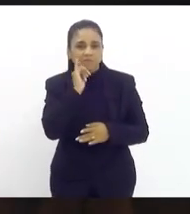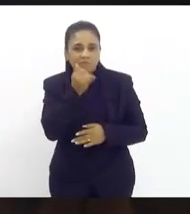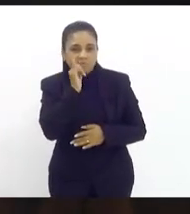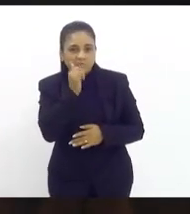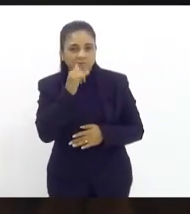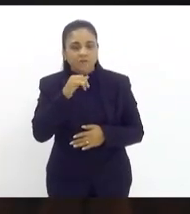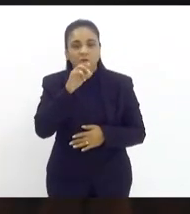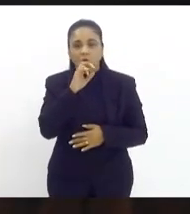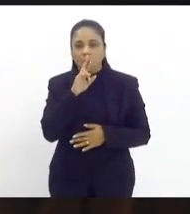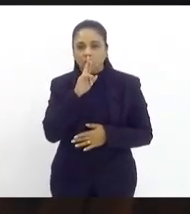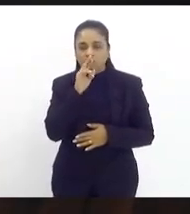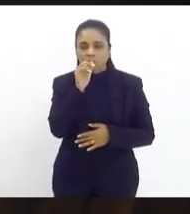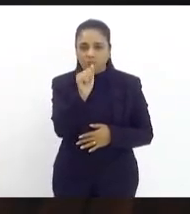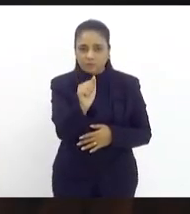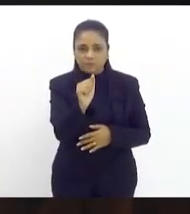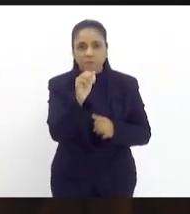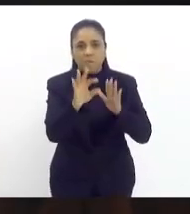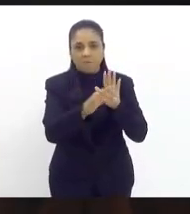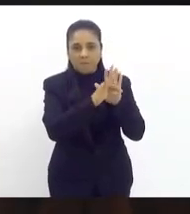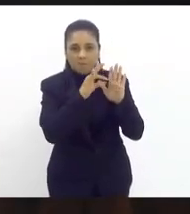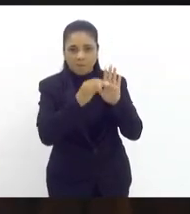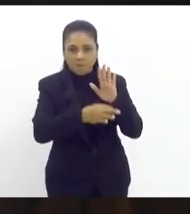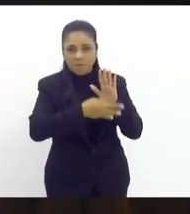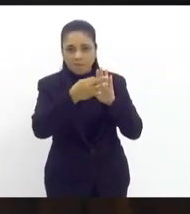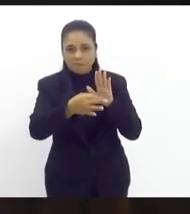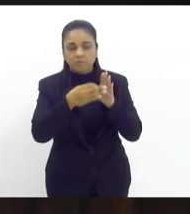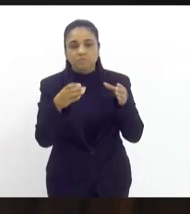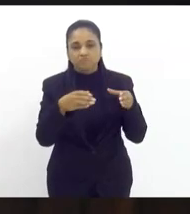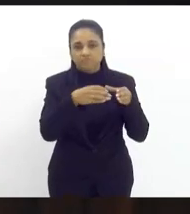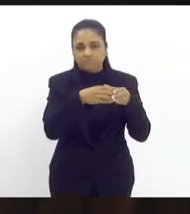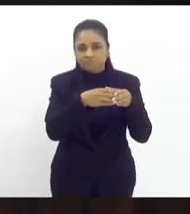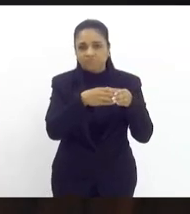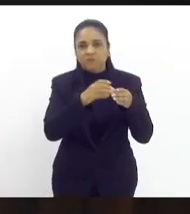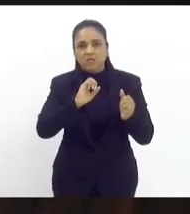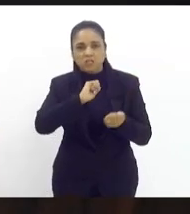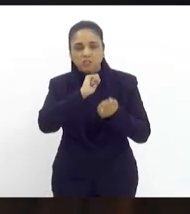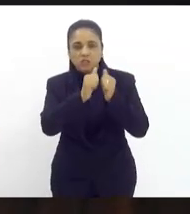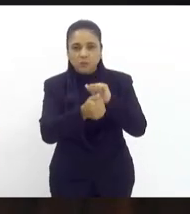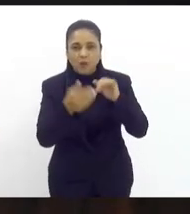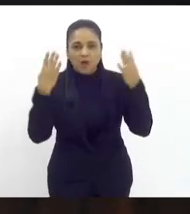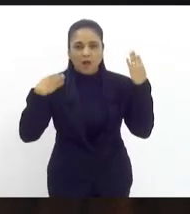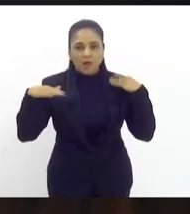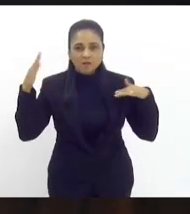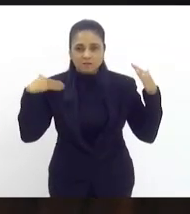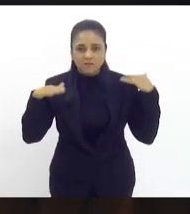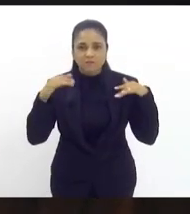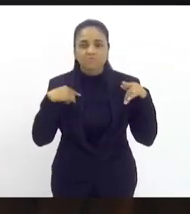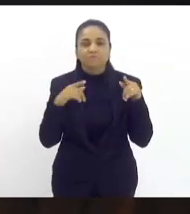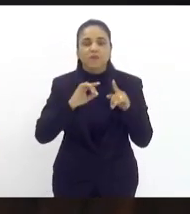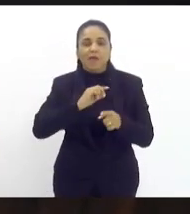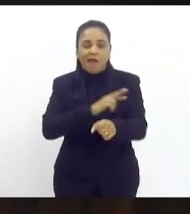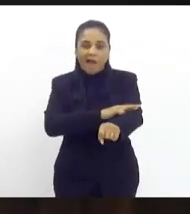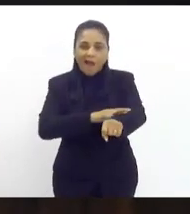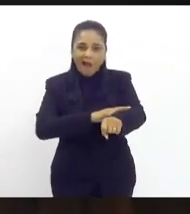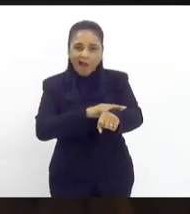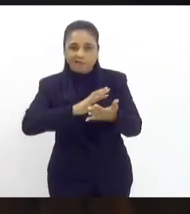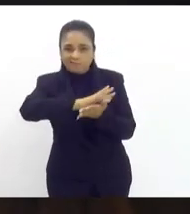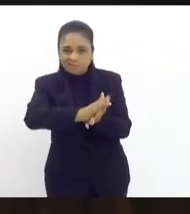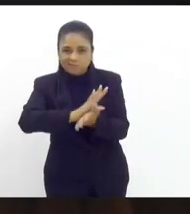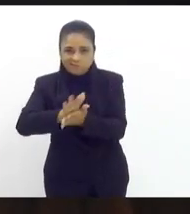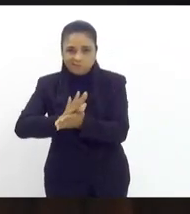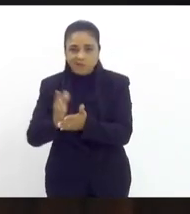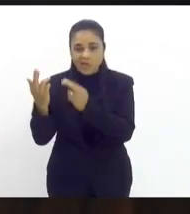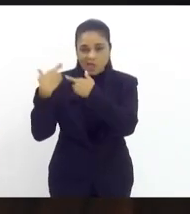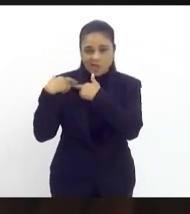Amorim pendendo de pareceres das comissões de esporte e lazer de combate às discriminações preconceitos de raça cor etnia